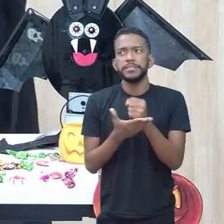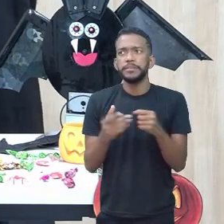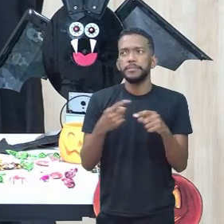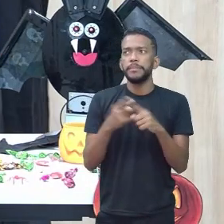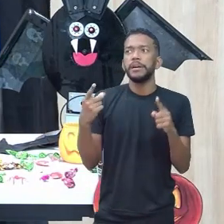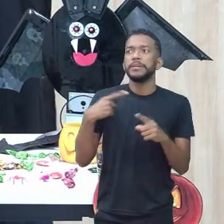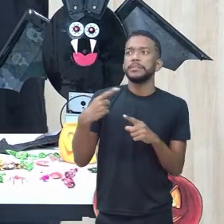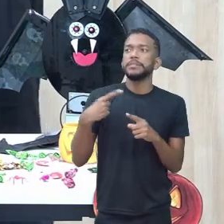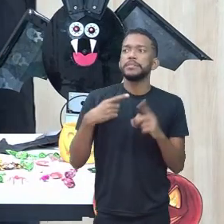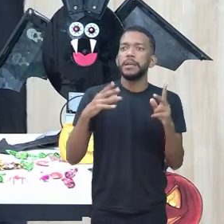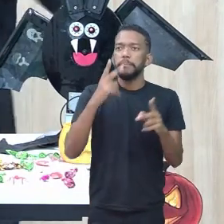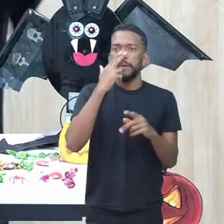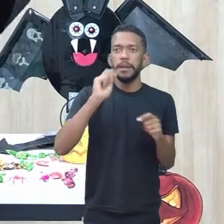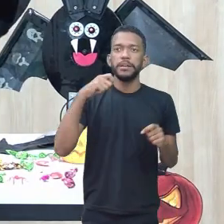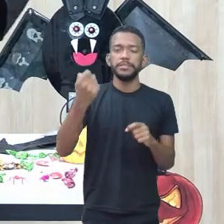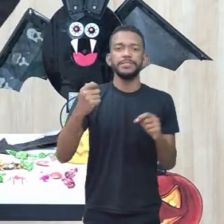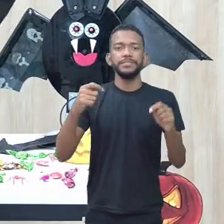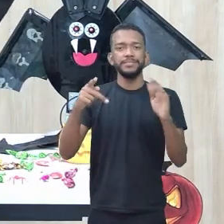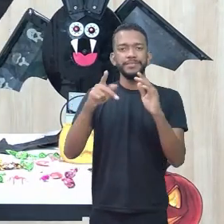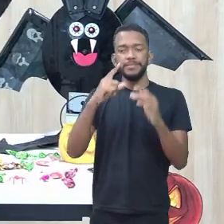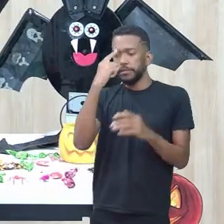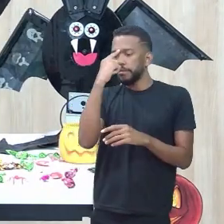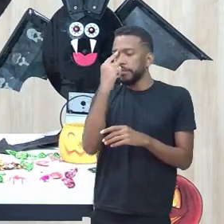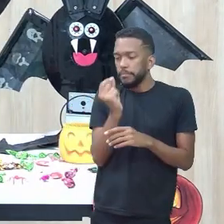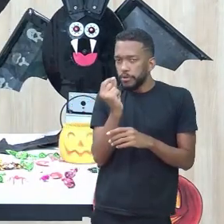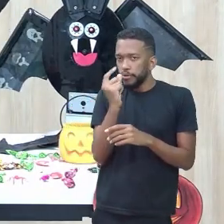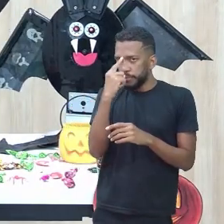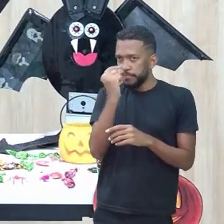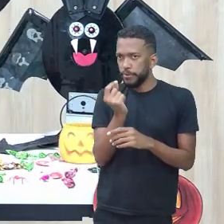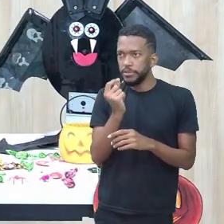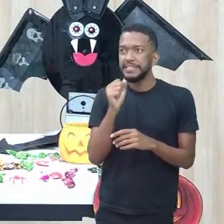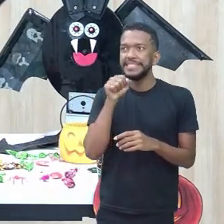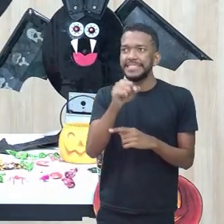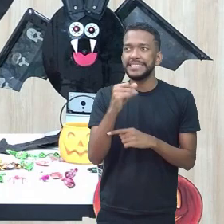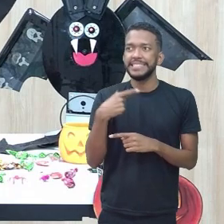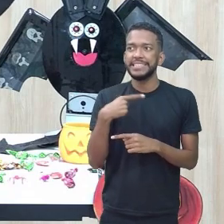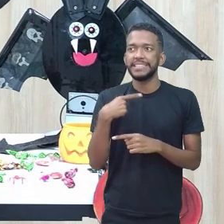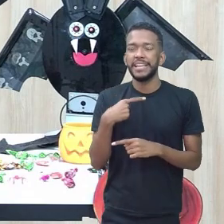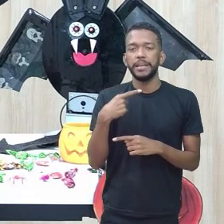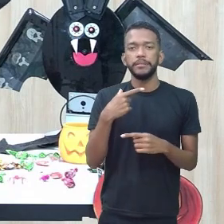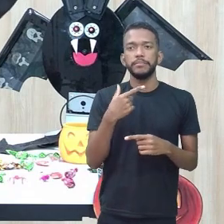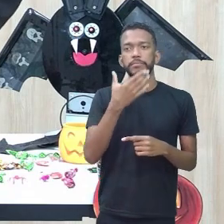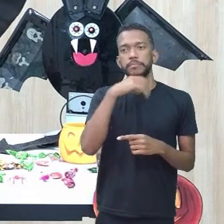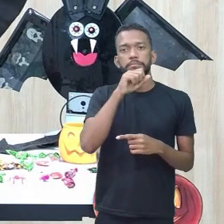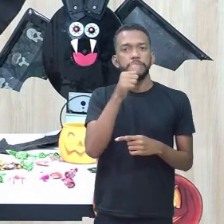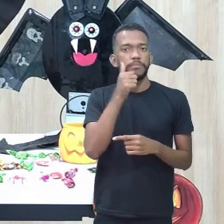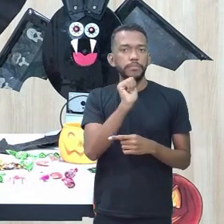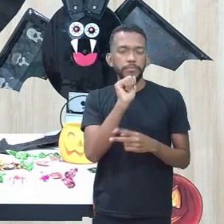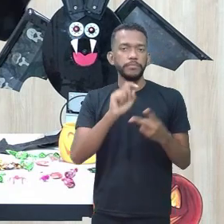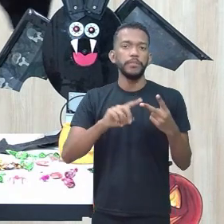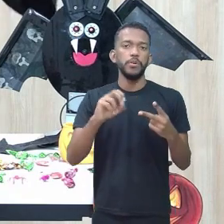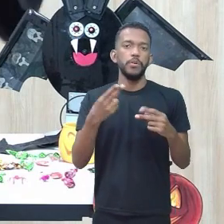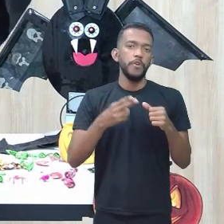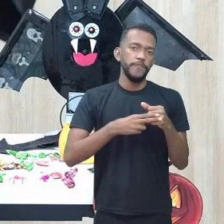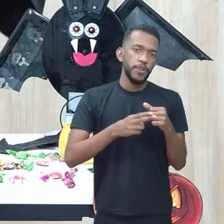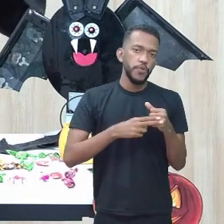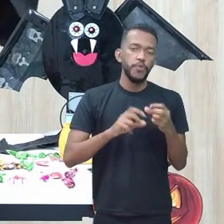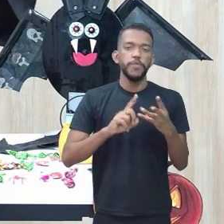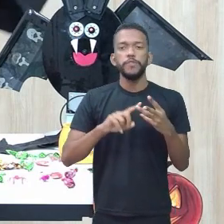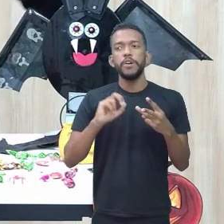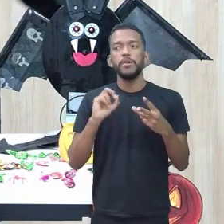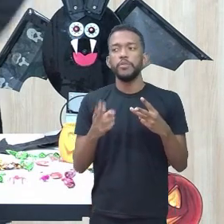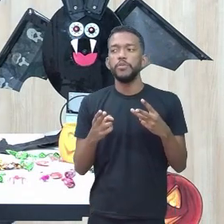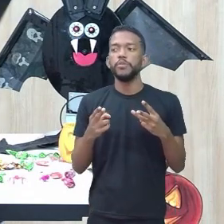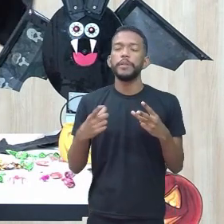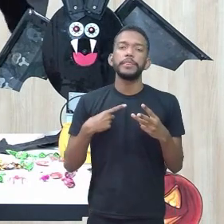fizeram um rótulo para bruxa, ou seja, se a pessoa era órfã, se a pessoa era viúva, morava sozinha, tinha